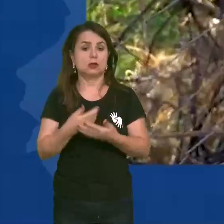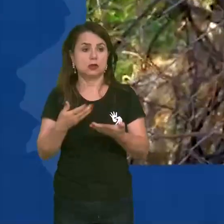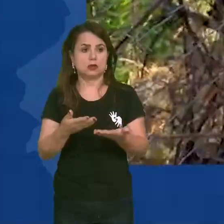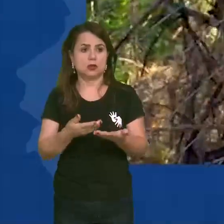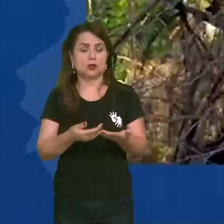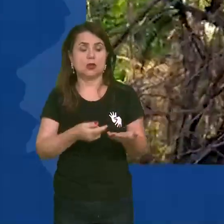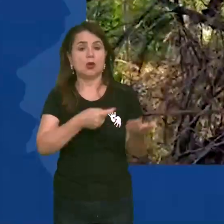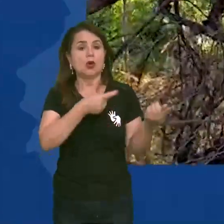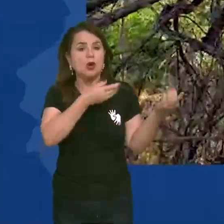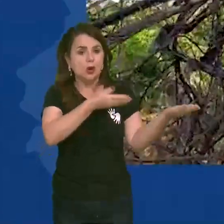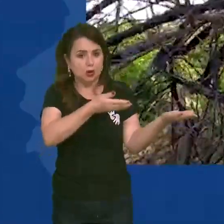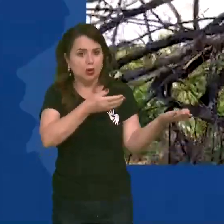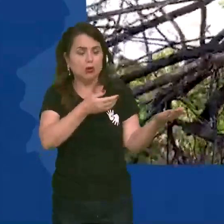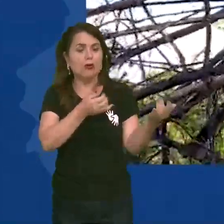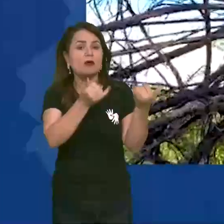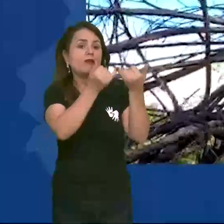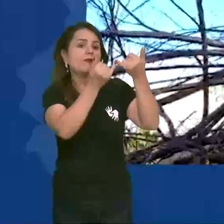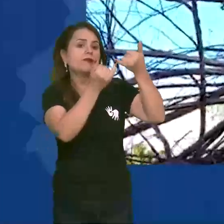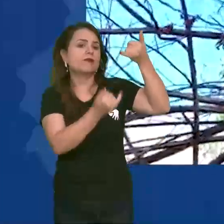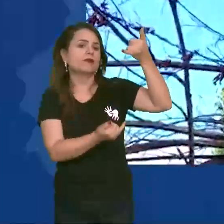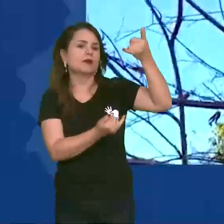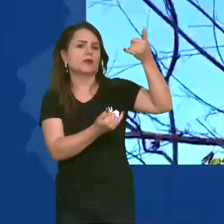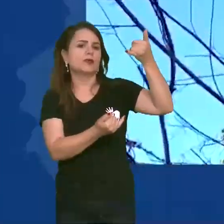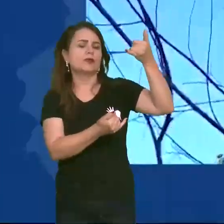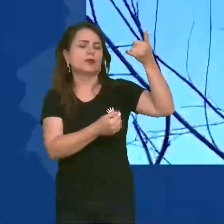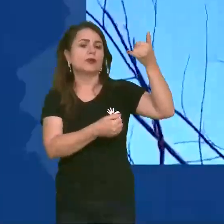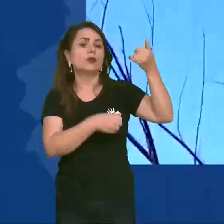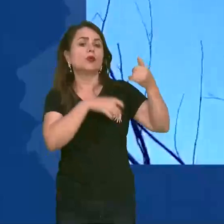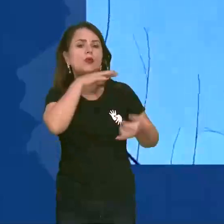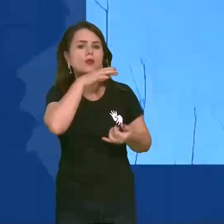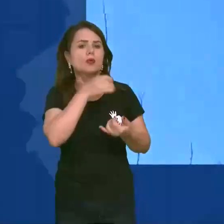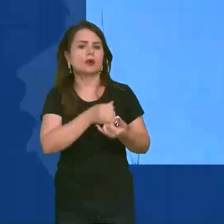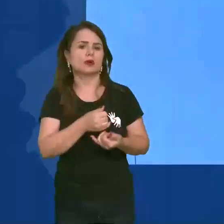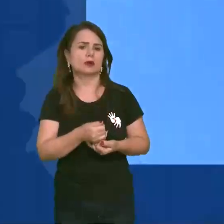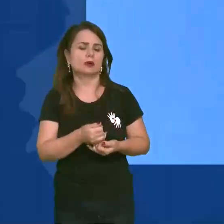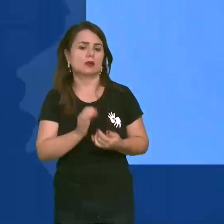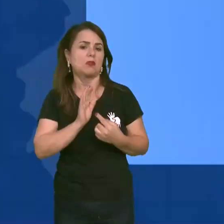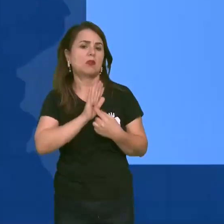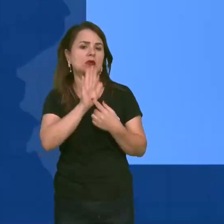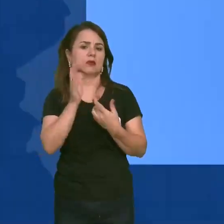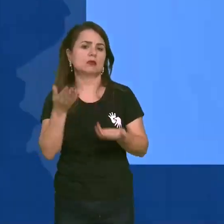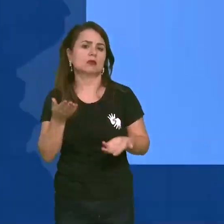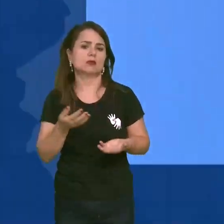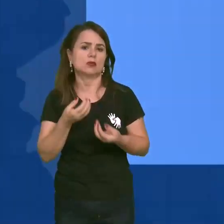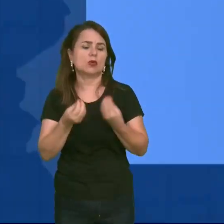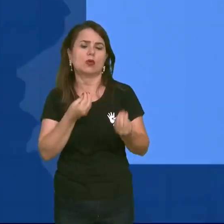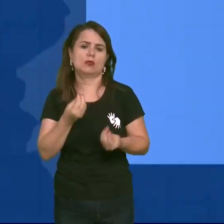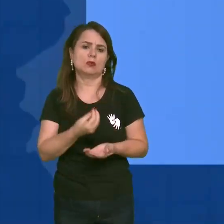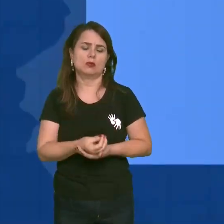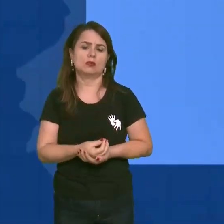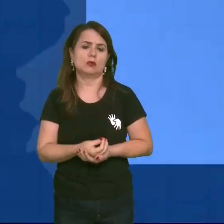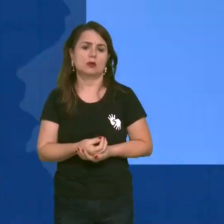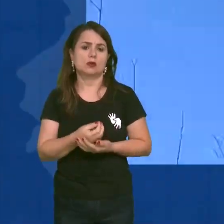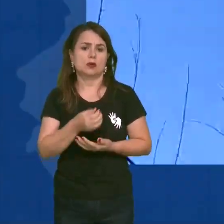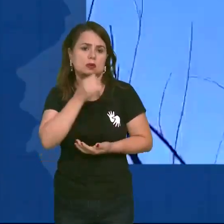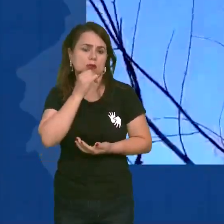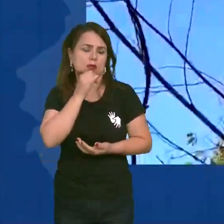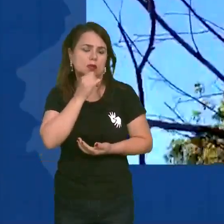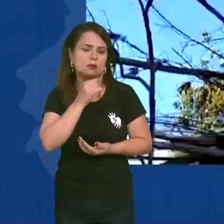câncer quer dizer afiação toda exposta lá a secretária ao invés de você esse picareta que tá nas coisas através de você ficar